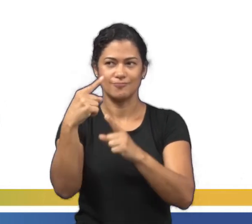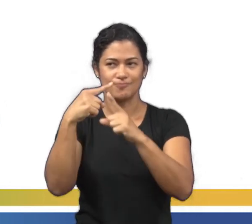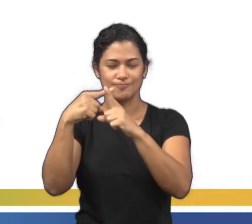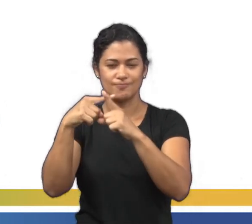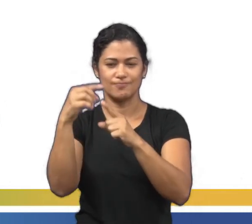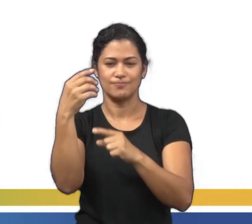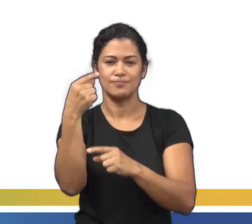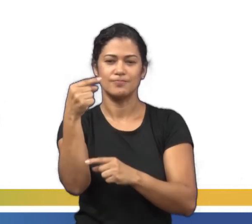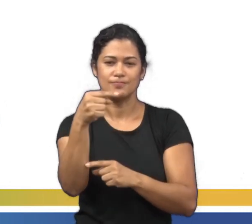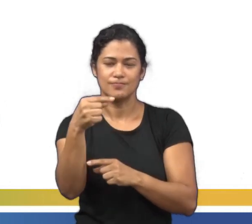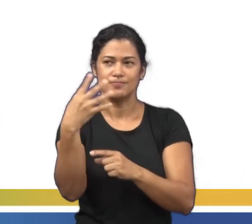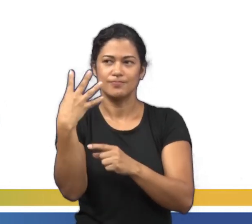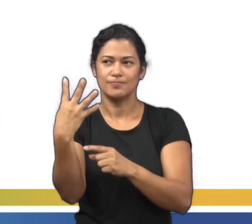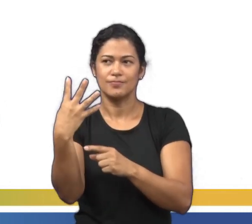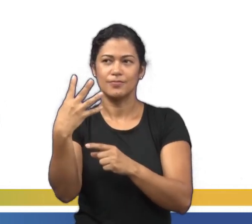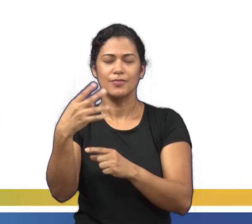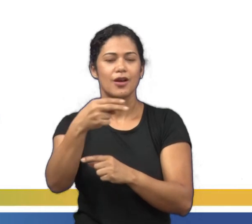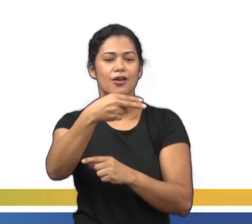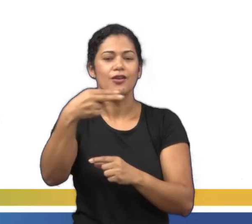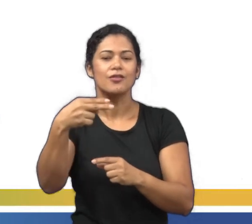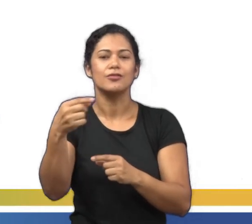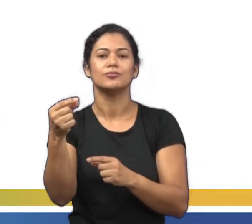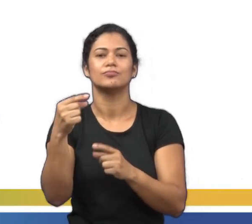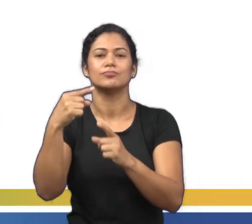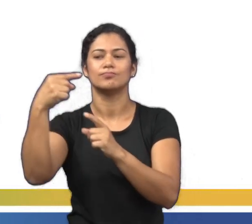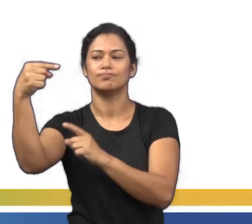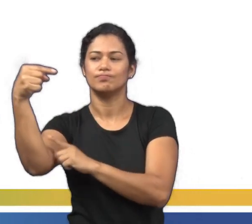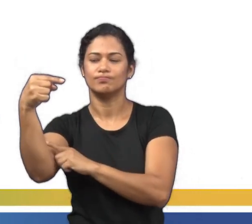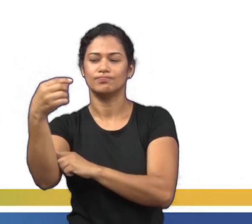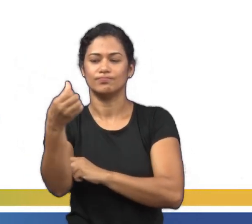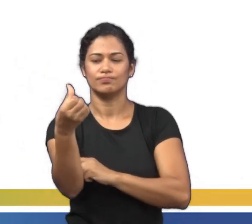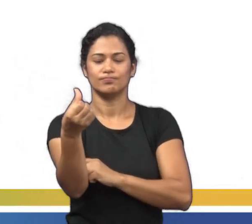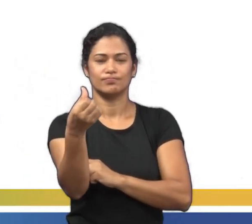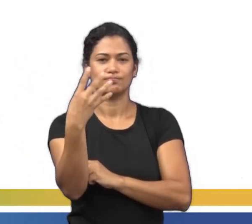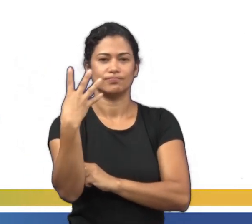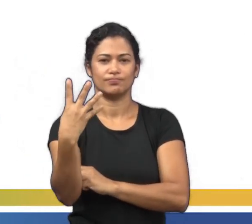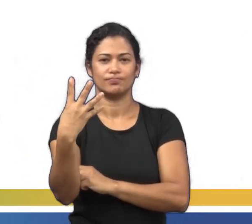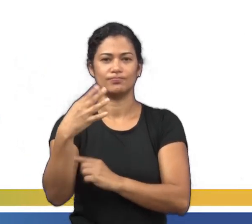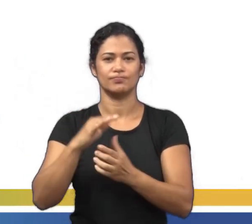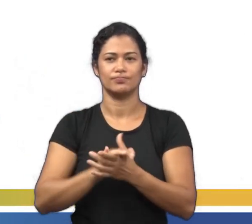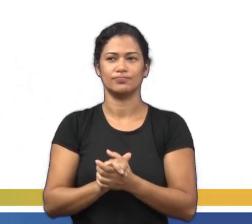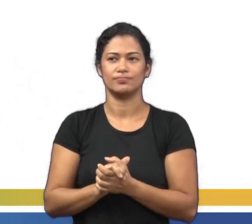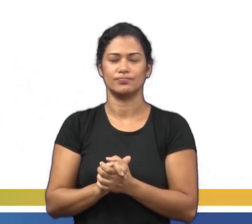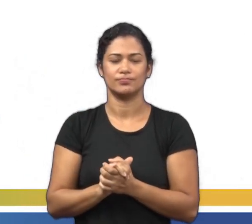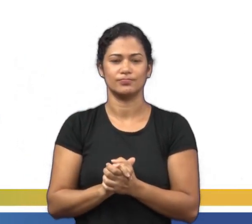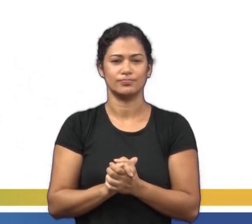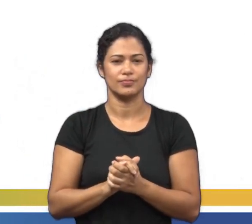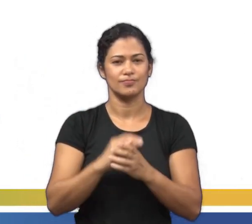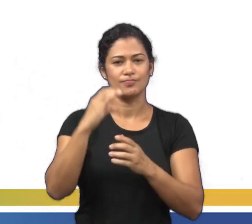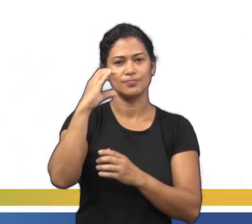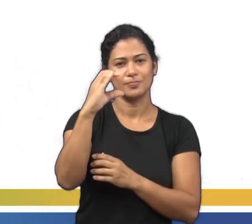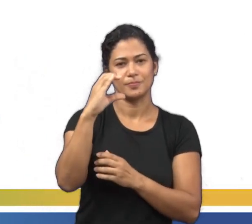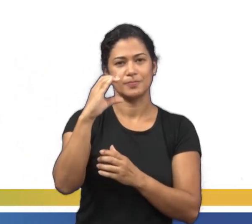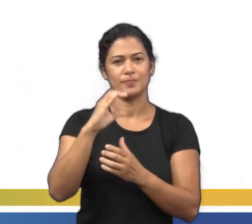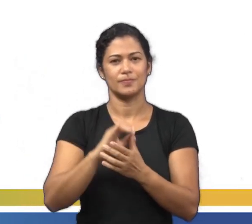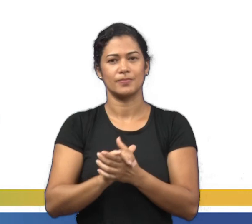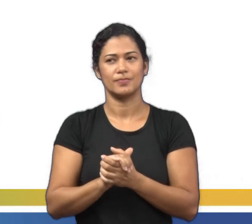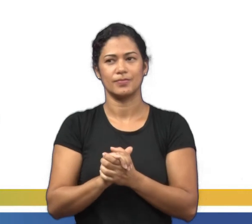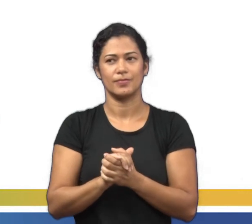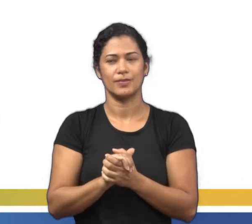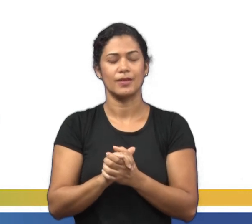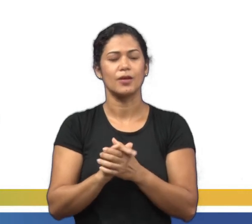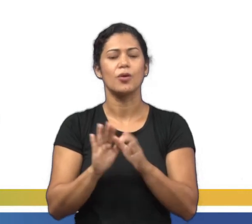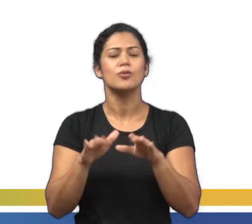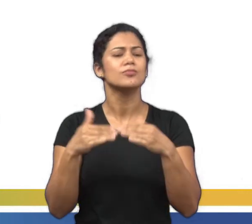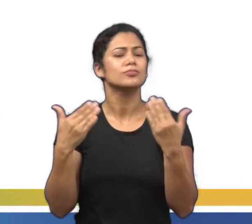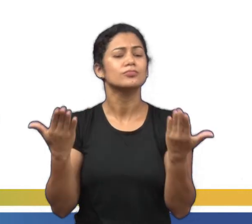vezes menos 4 vezes menos 4, que é igual a menos 64. Letra C, a pergunta é, qual